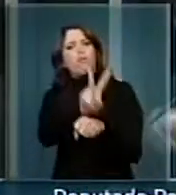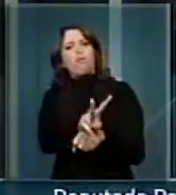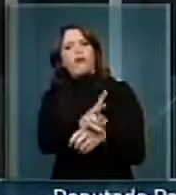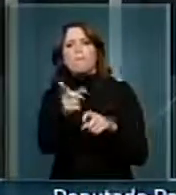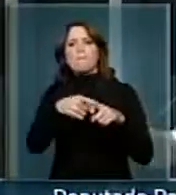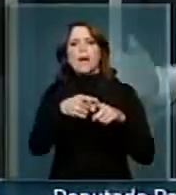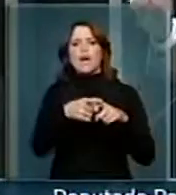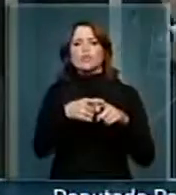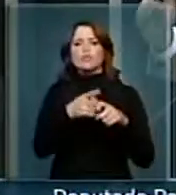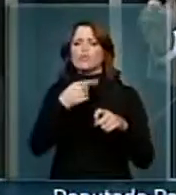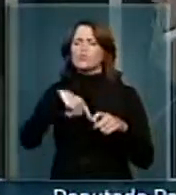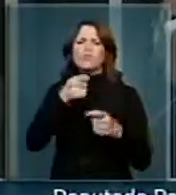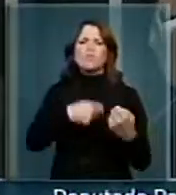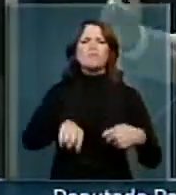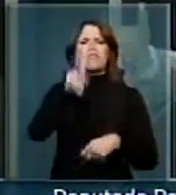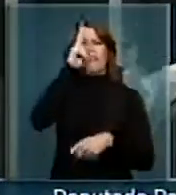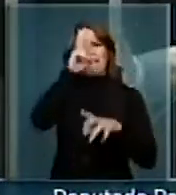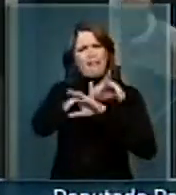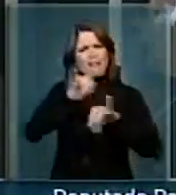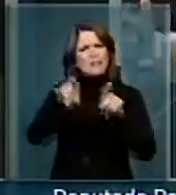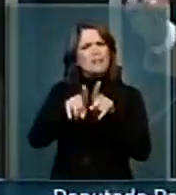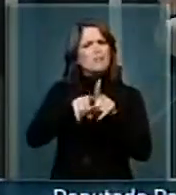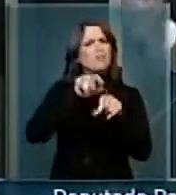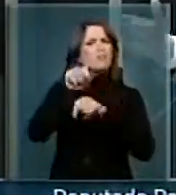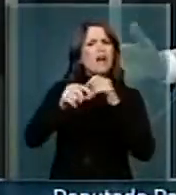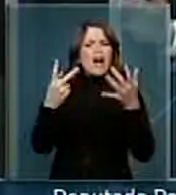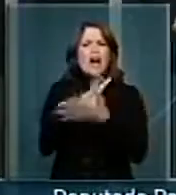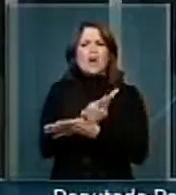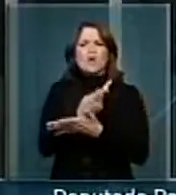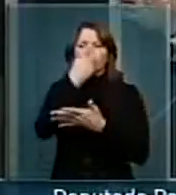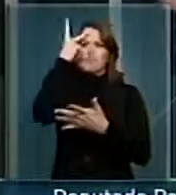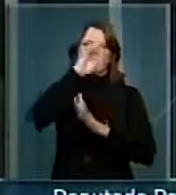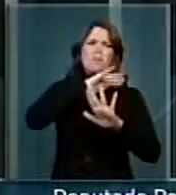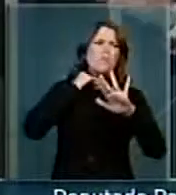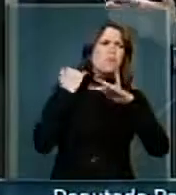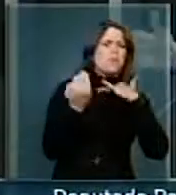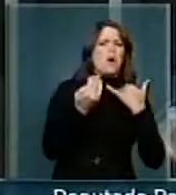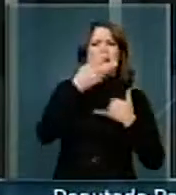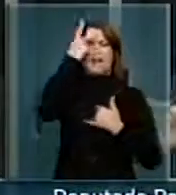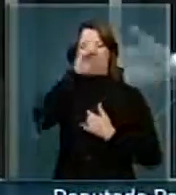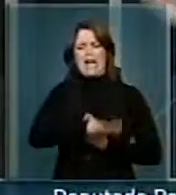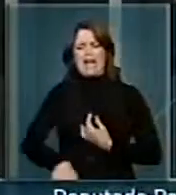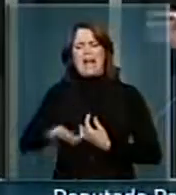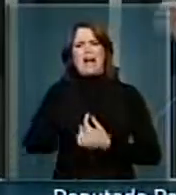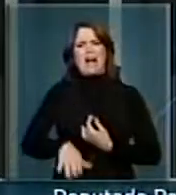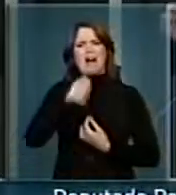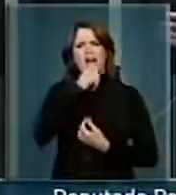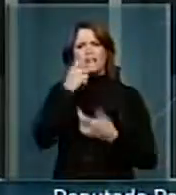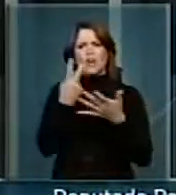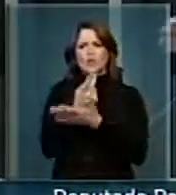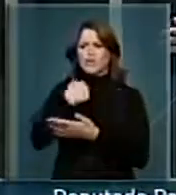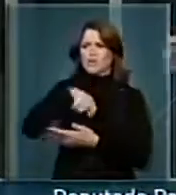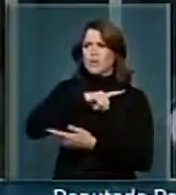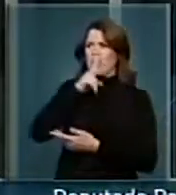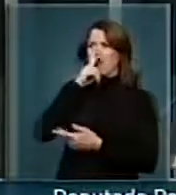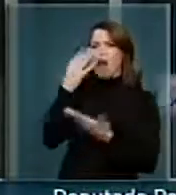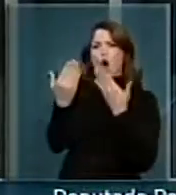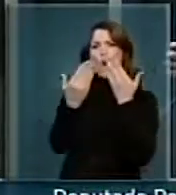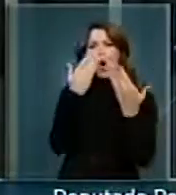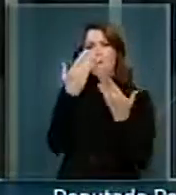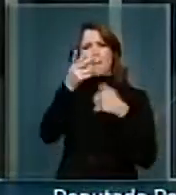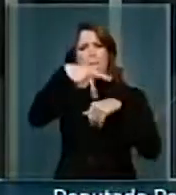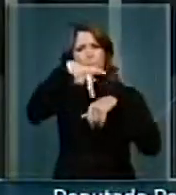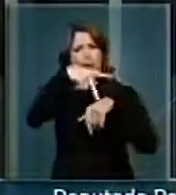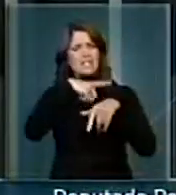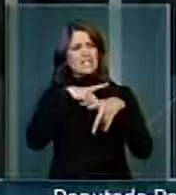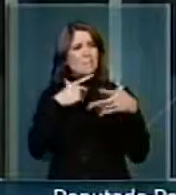hospitais. Nós não precisamos de lembrar os altos índices de mortalidade infantil que nos fazem ficar comparados a